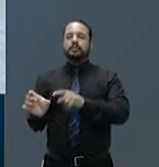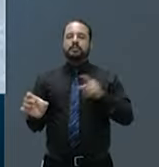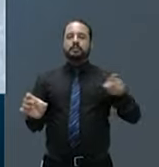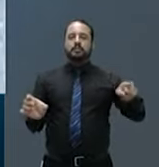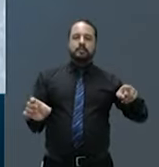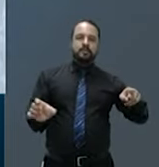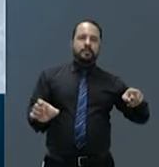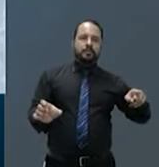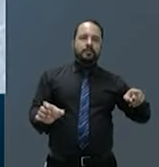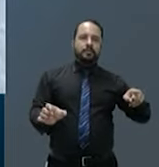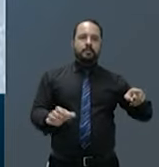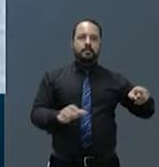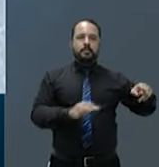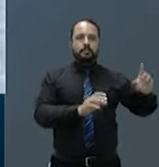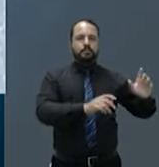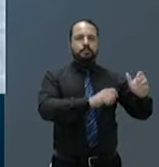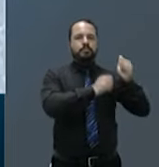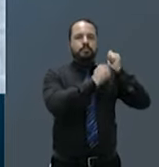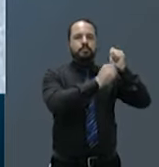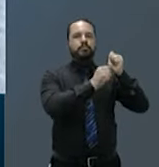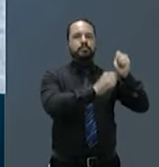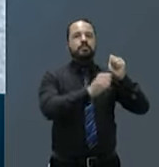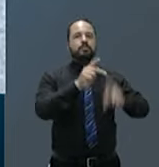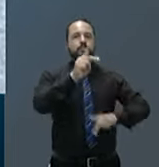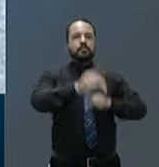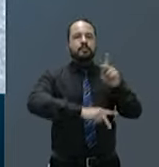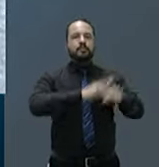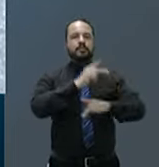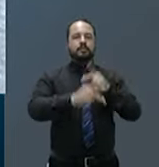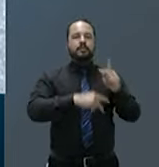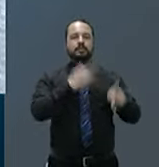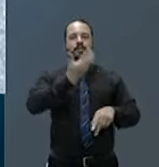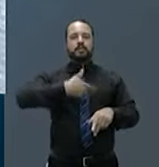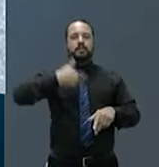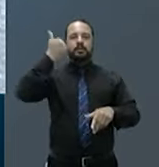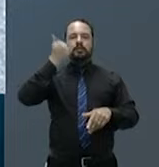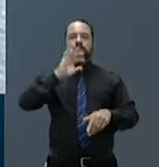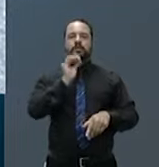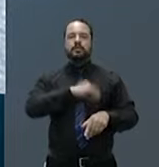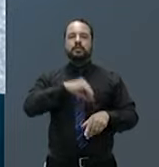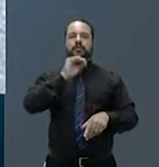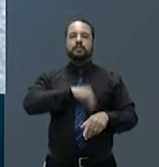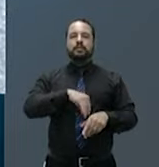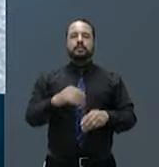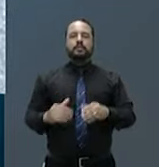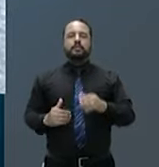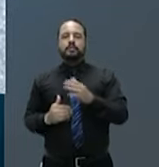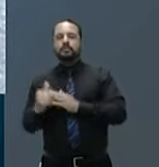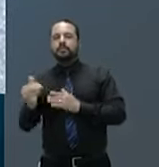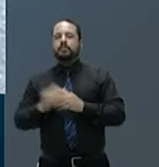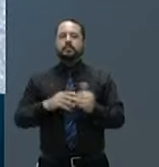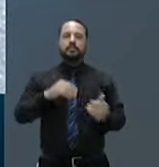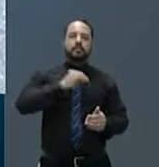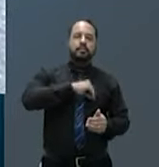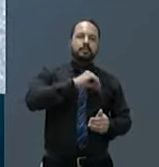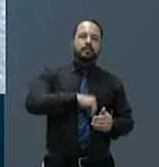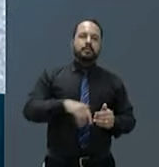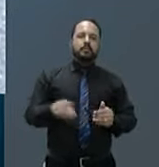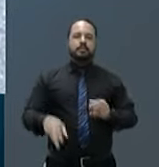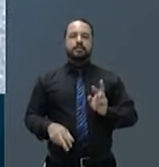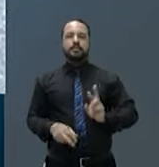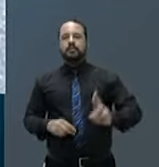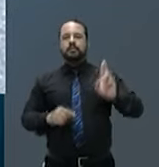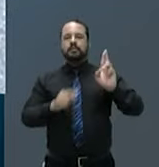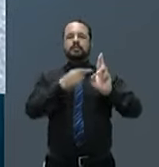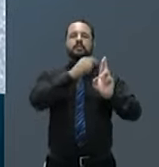evento público melhorias salariais para as categorias profissionais que representam, sendo contraditados pelo governador, o